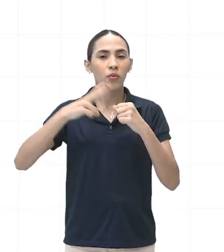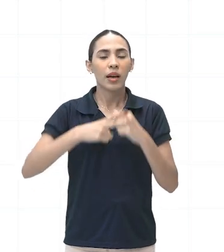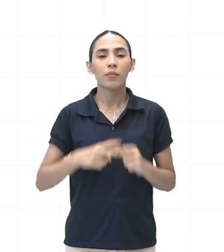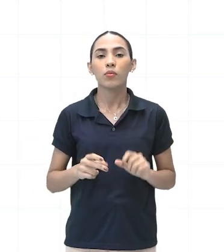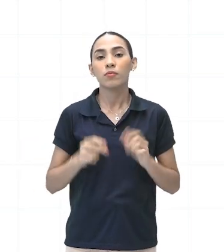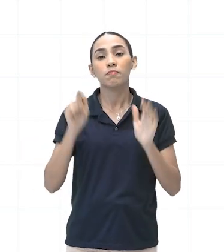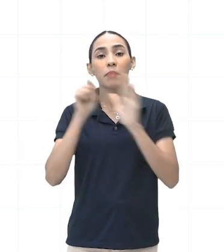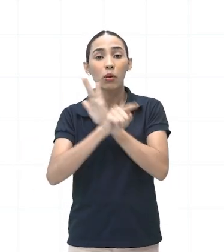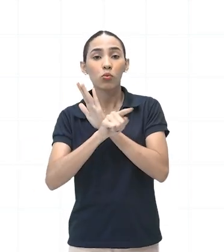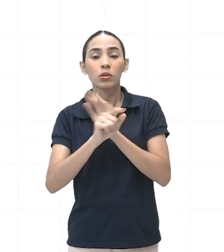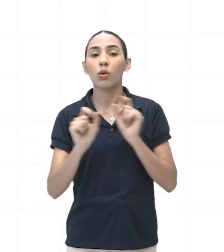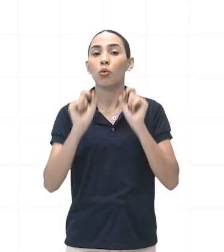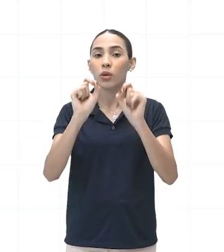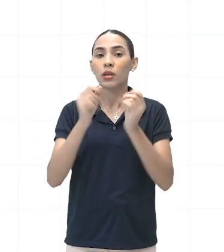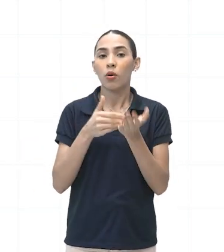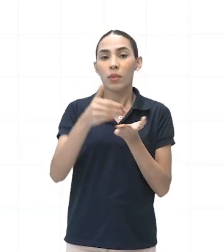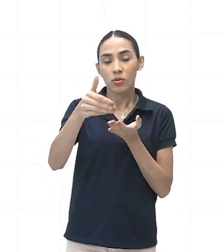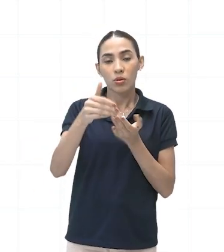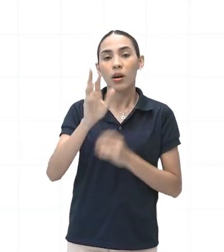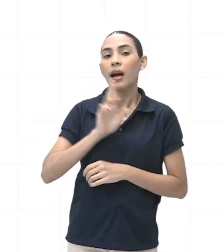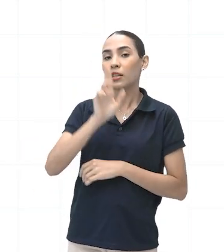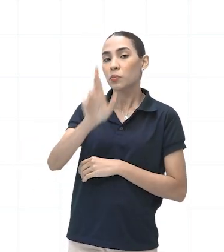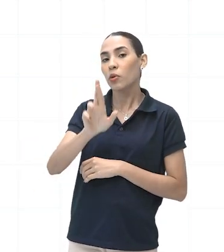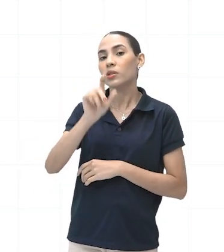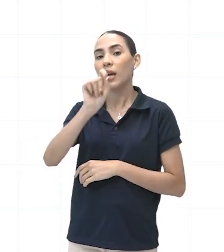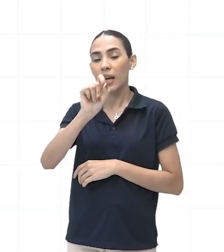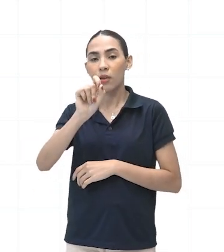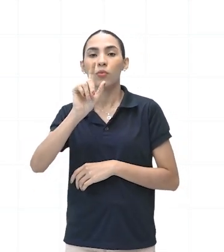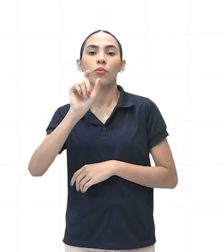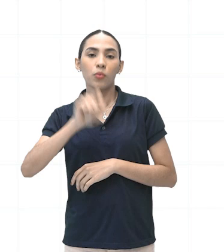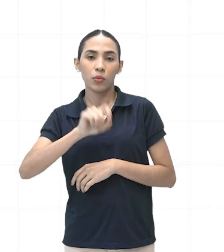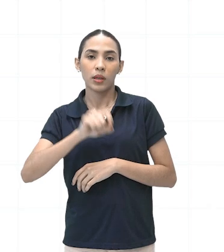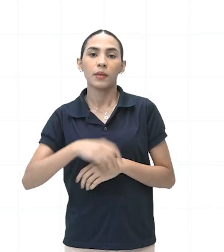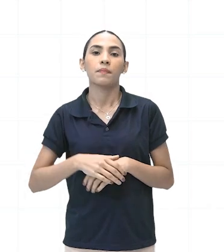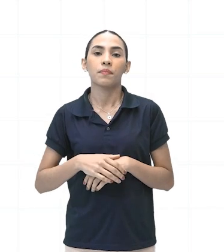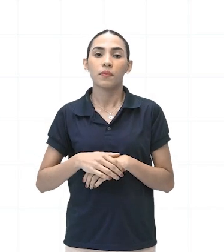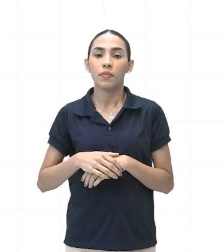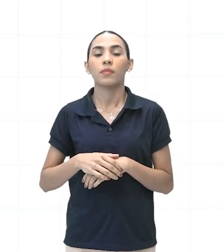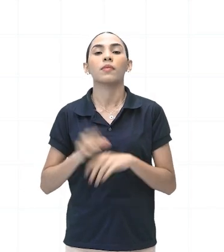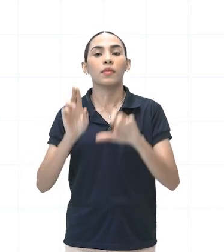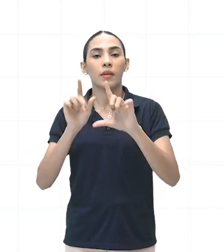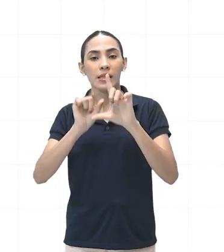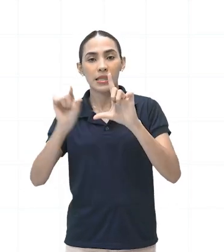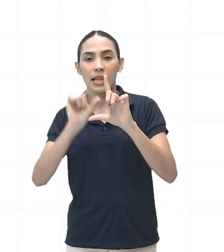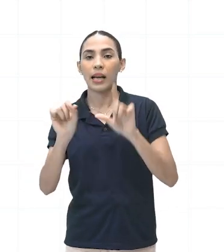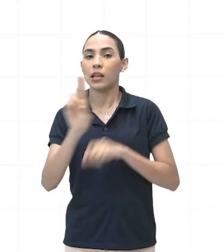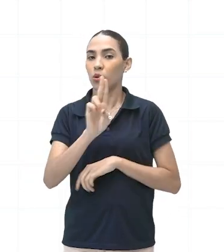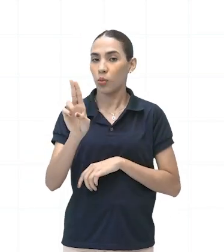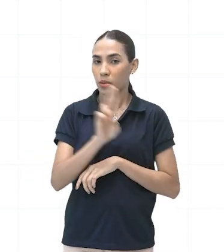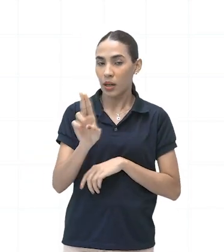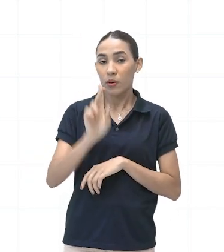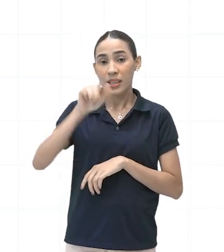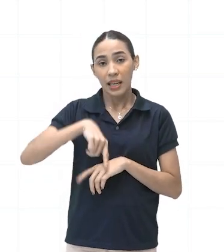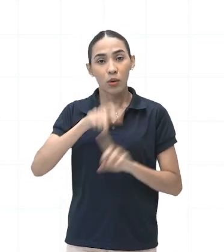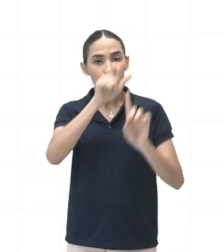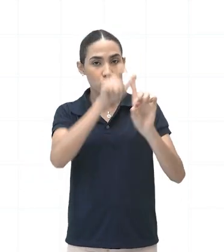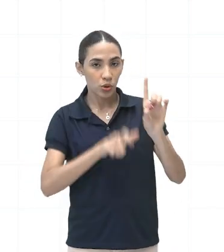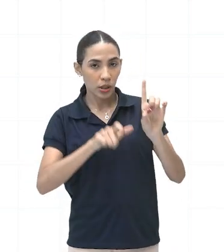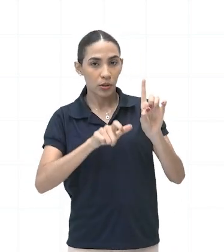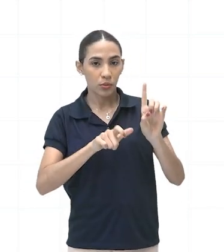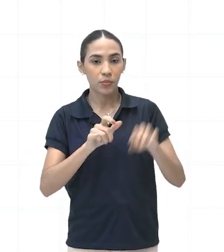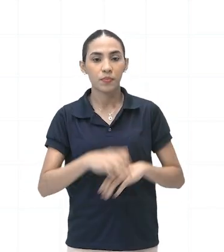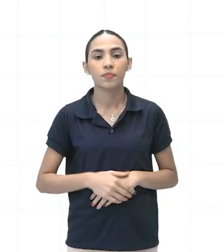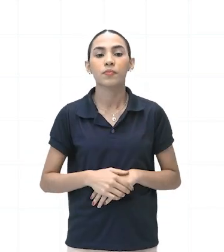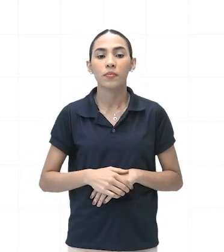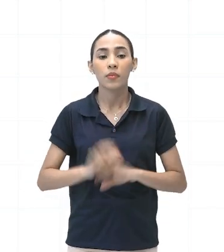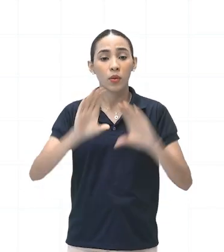que começou? A resposta a essa pergunta será exatamente o sintagma nominal, que é o sujeito da oração. Então, a Conferência